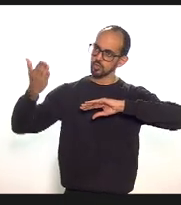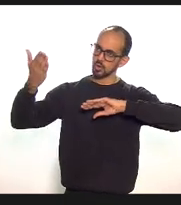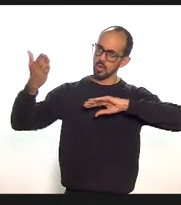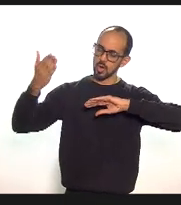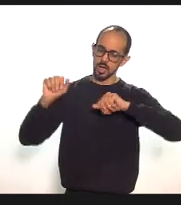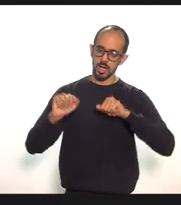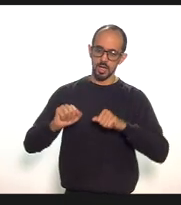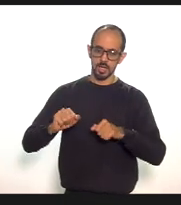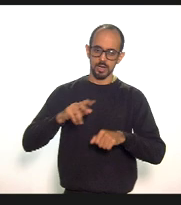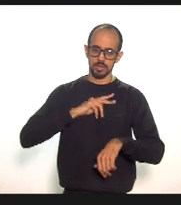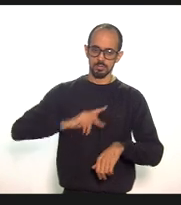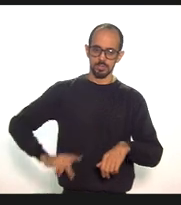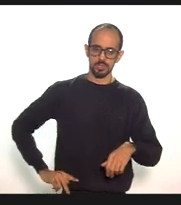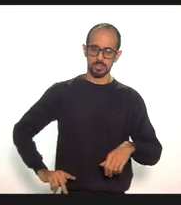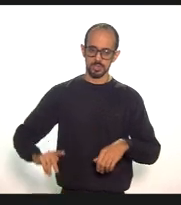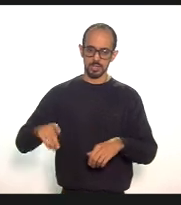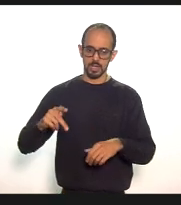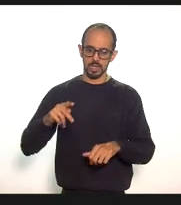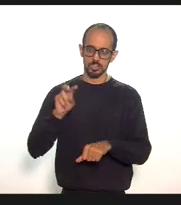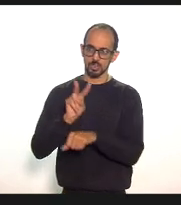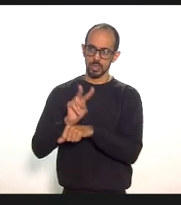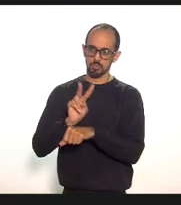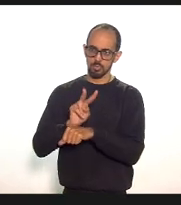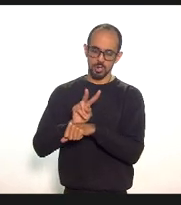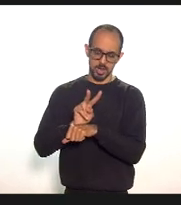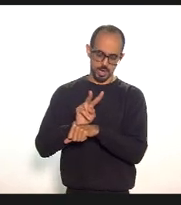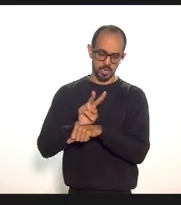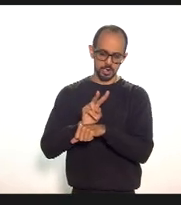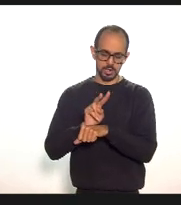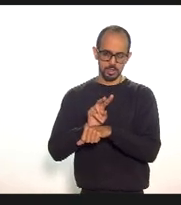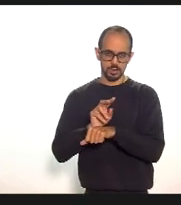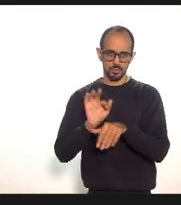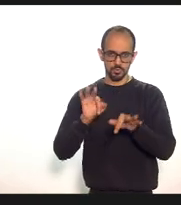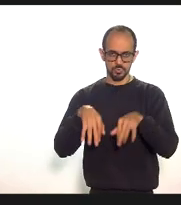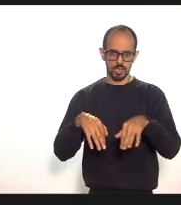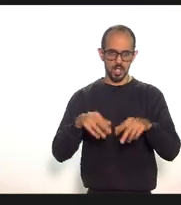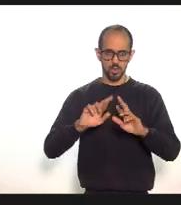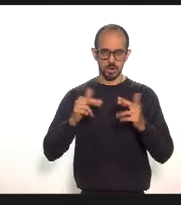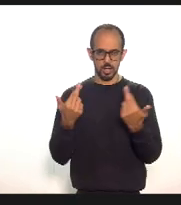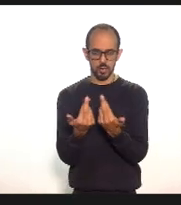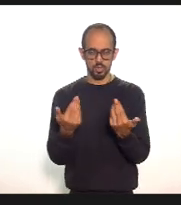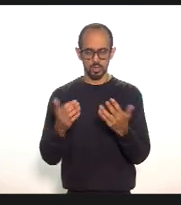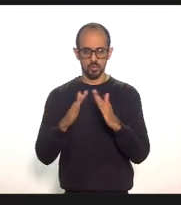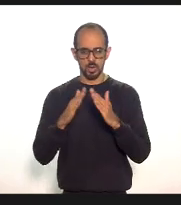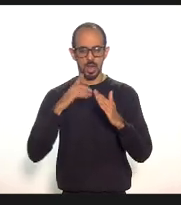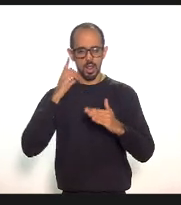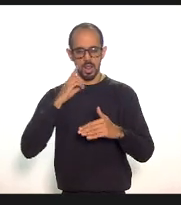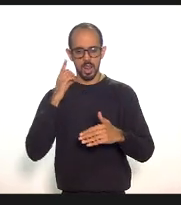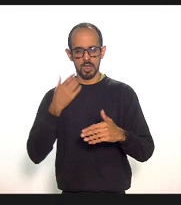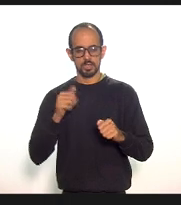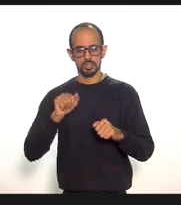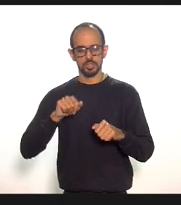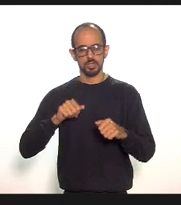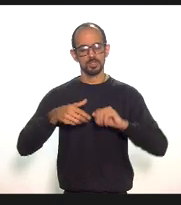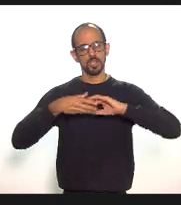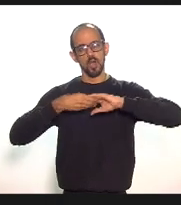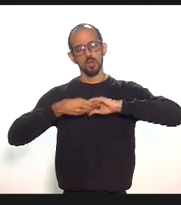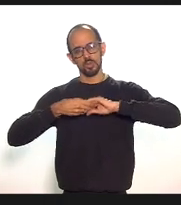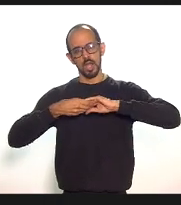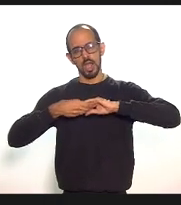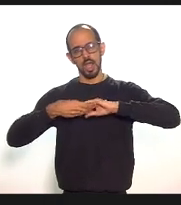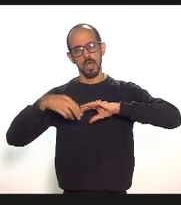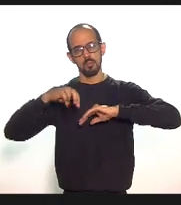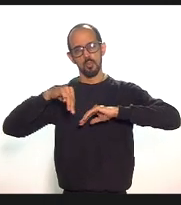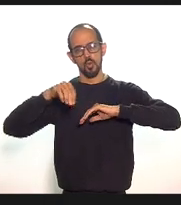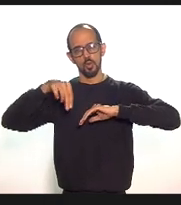presidenta interina do expediente final aqui da LERJ. Queria saudar a deputada Lucinha, deputada